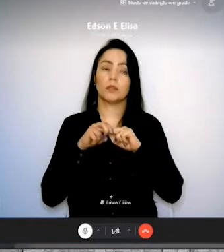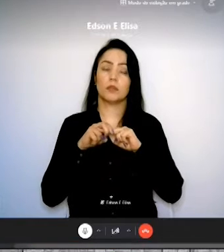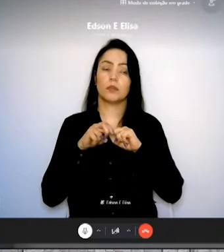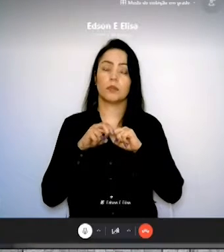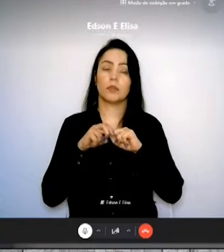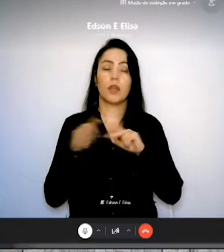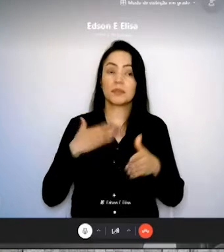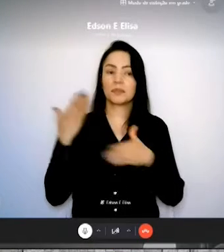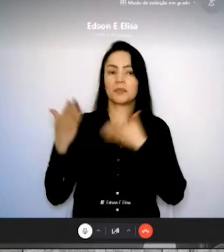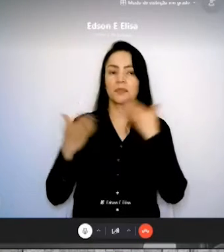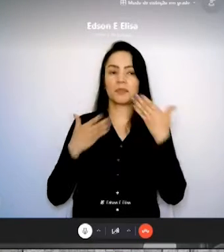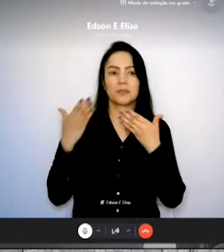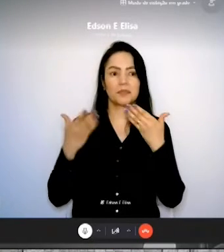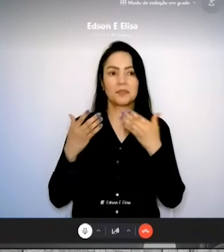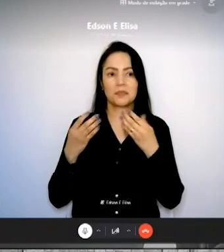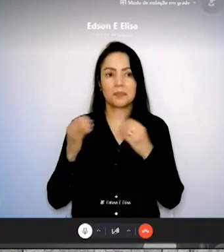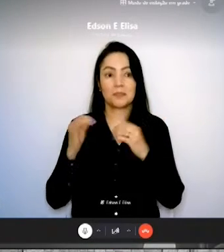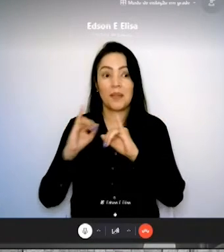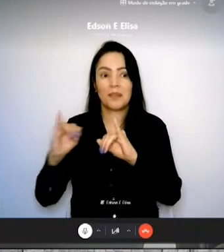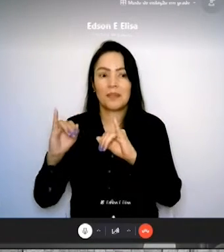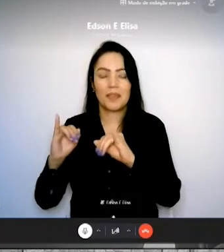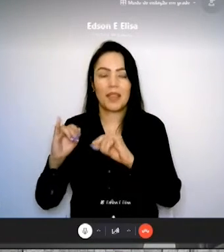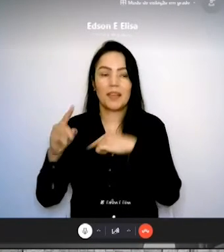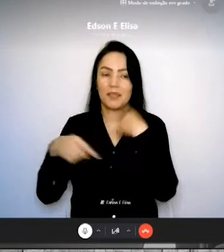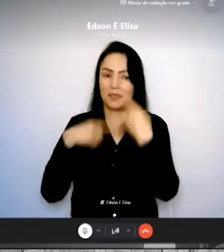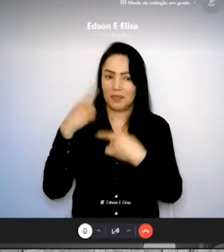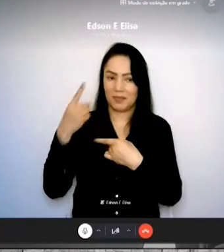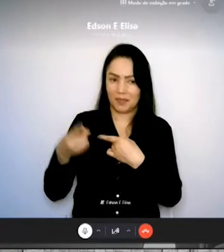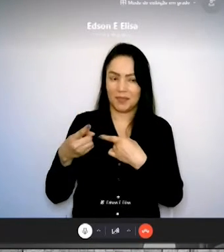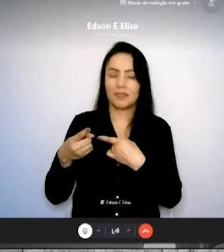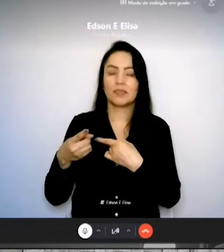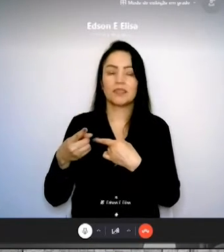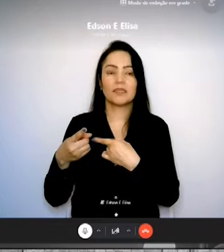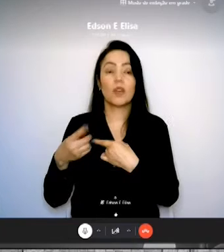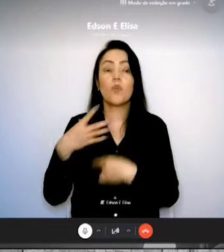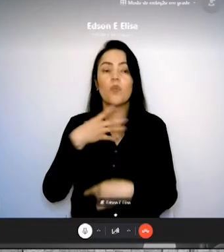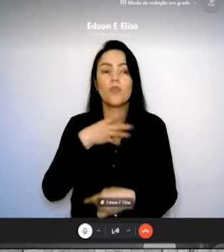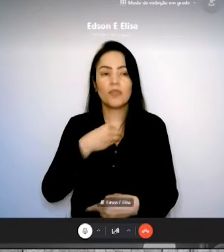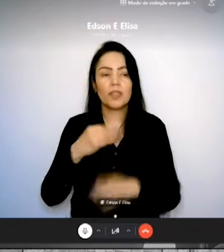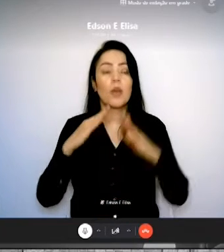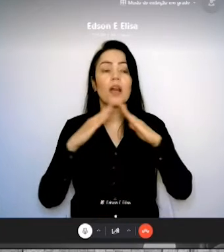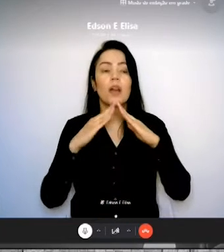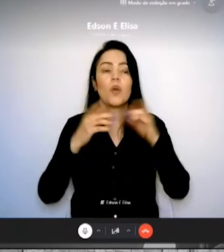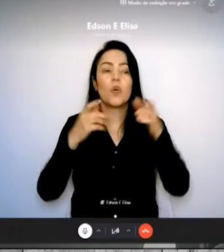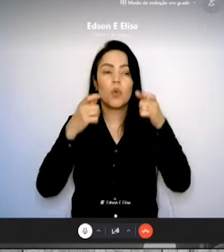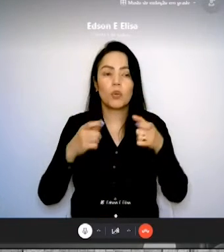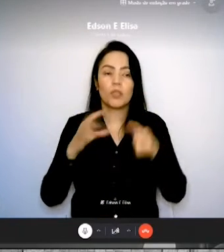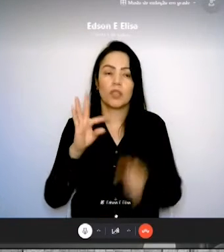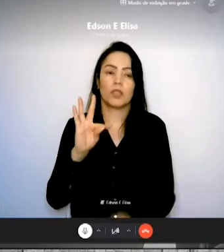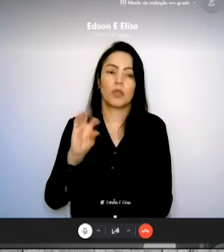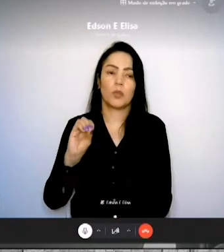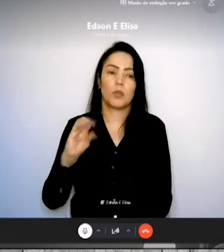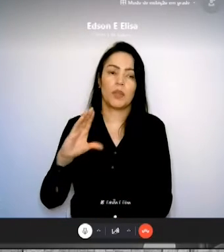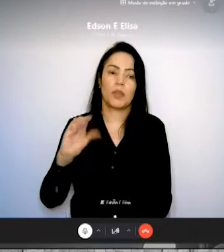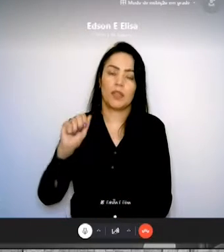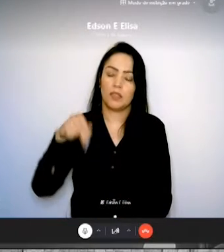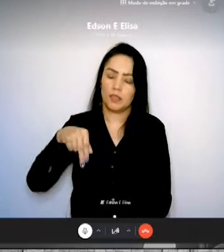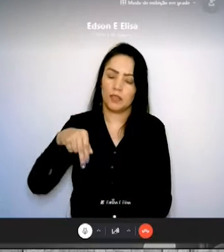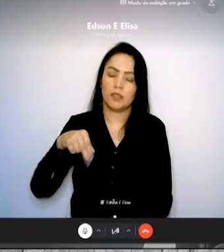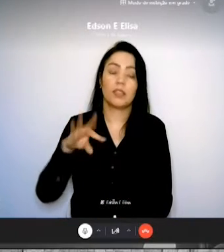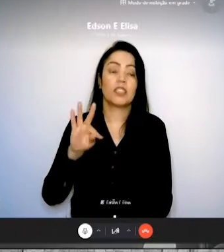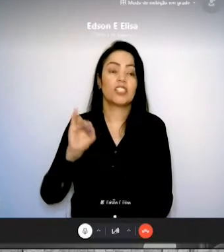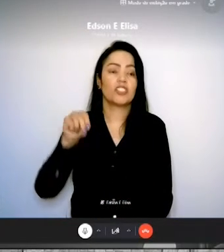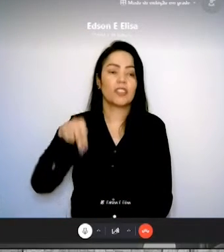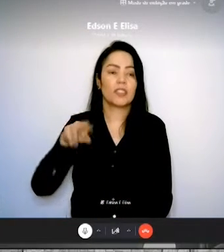Jardim Tropical. E a homenagem da noite veio do projeto de decreto legislativo 3 de 2021, proposto